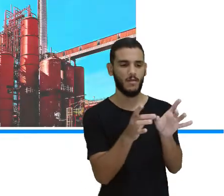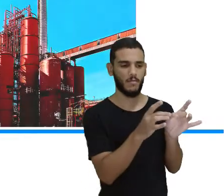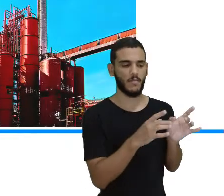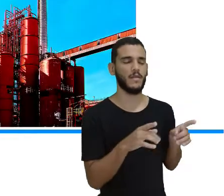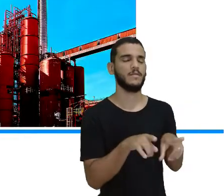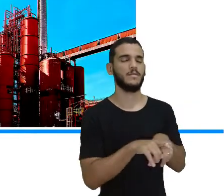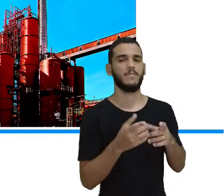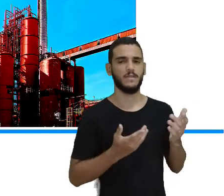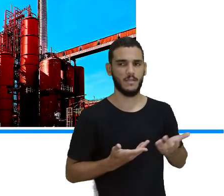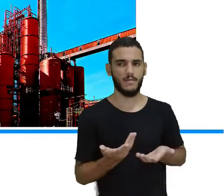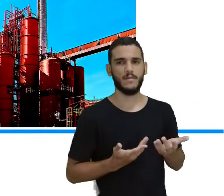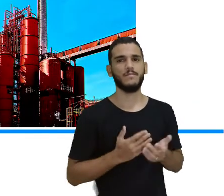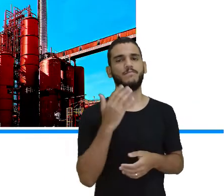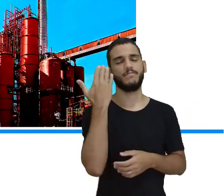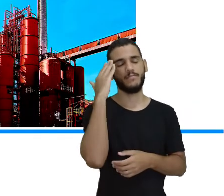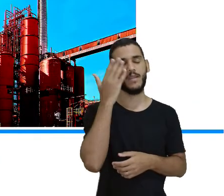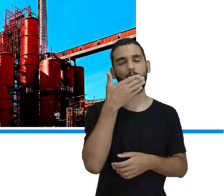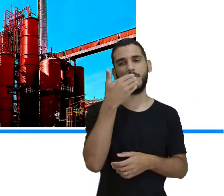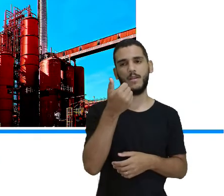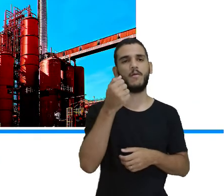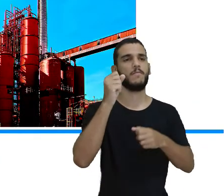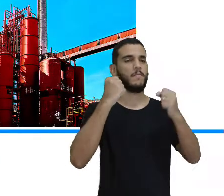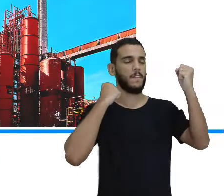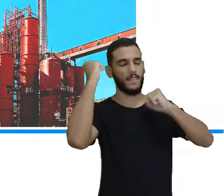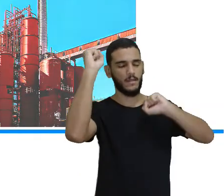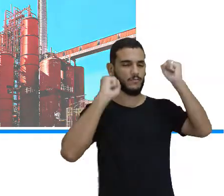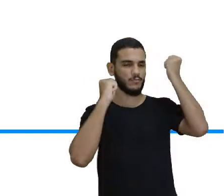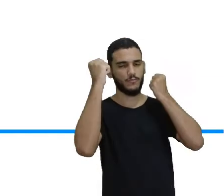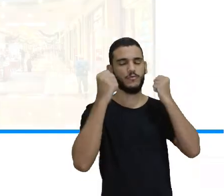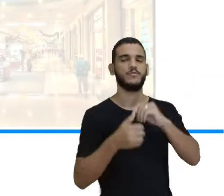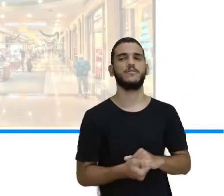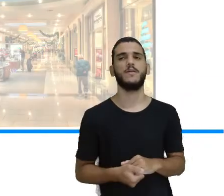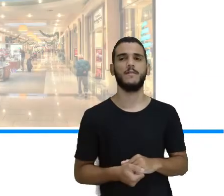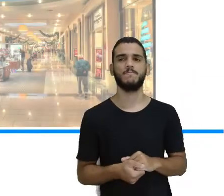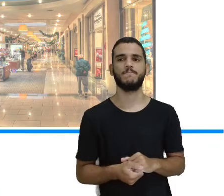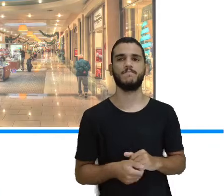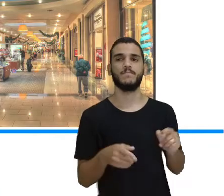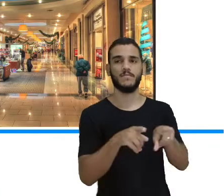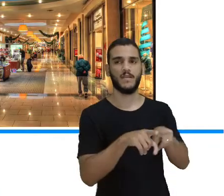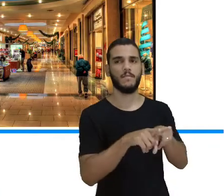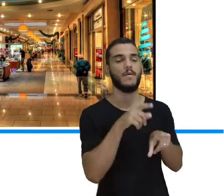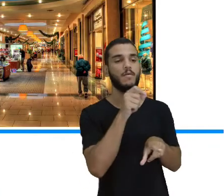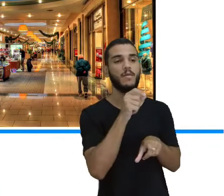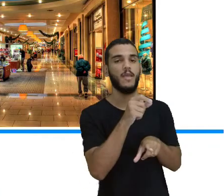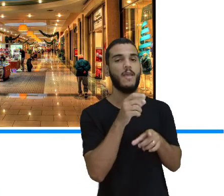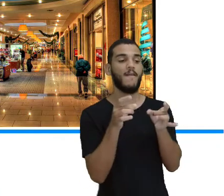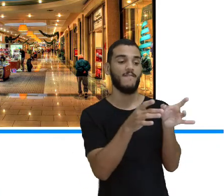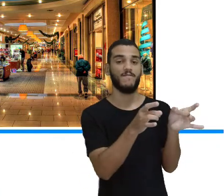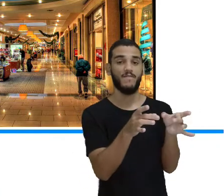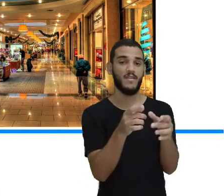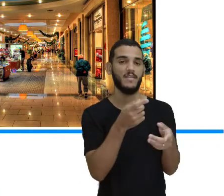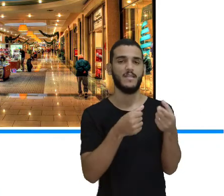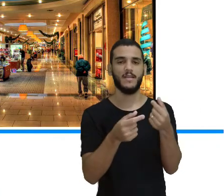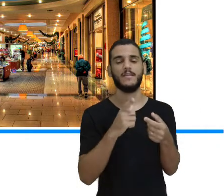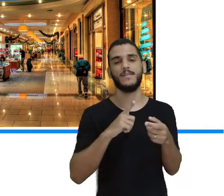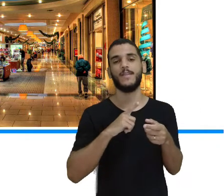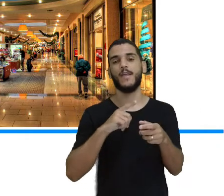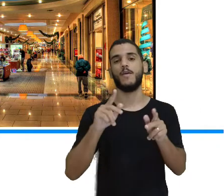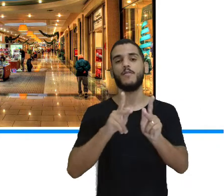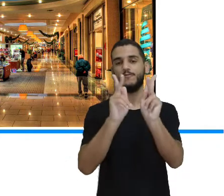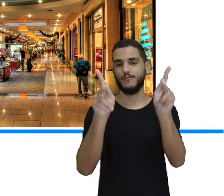tem atividades vinculadas ao setor secundário, como indústria e produção de energia, e setor terciário, que é o